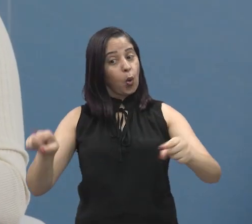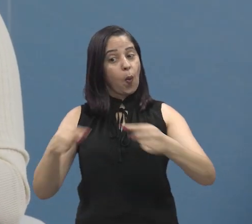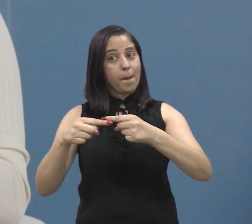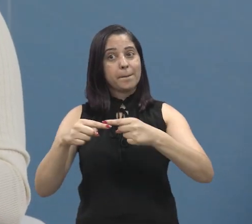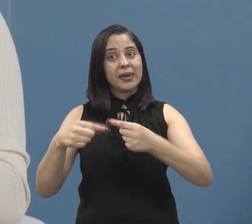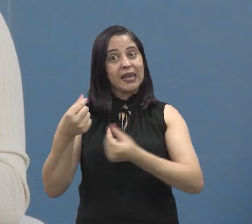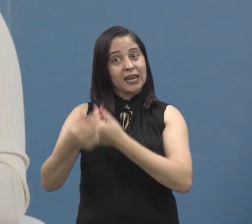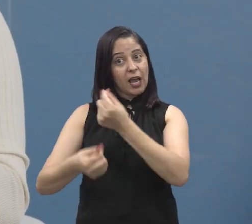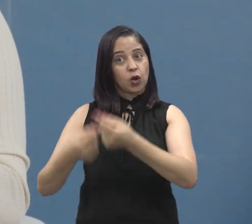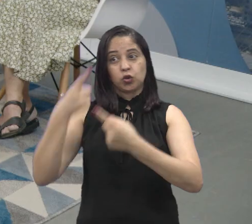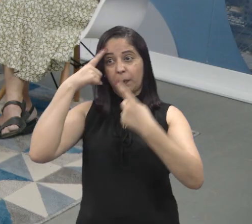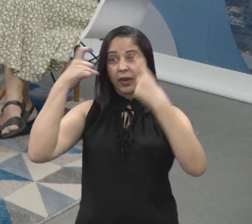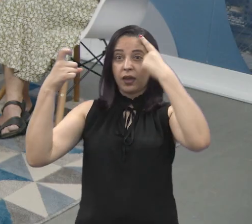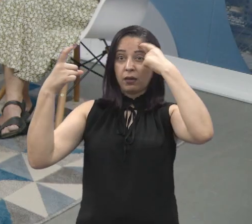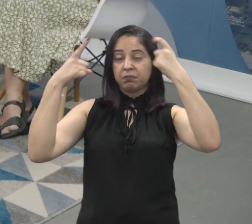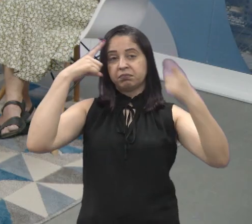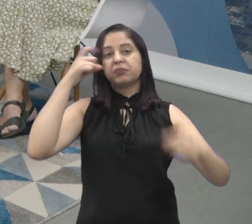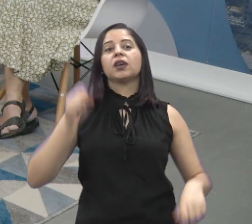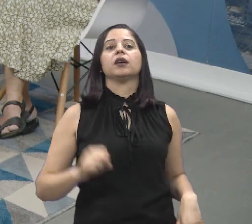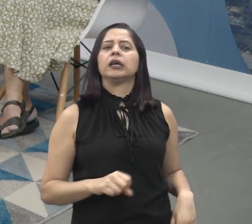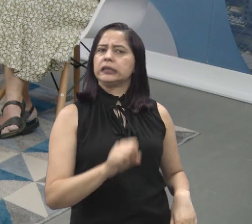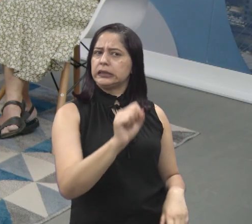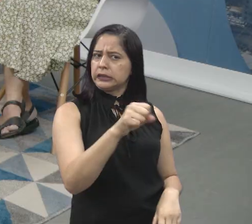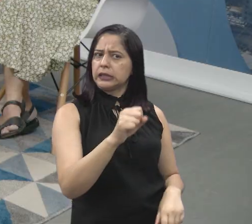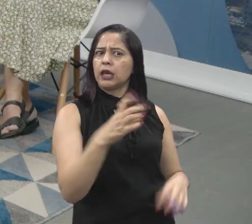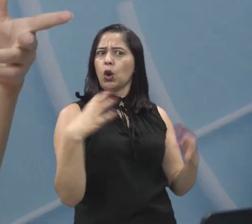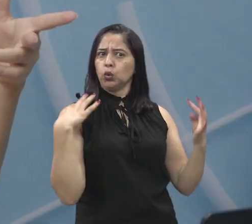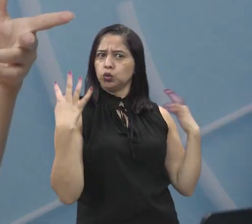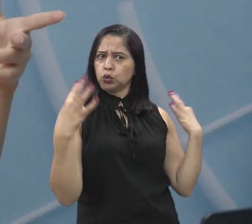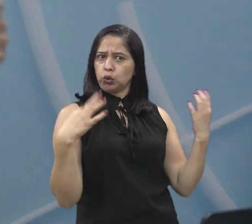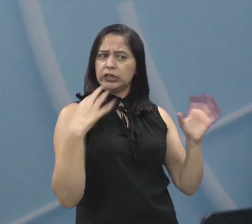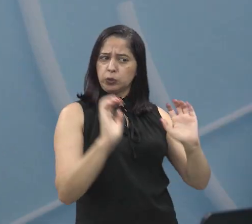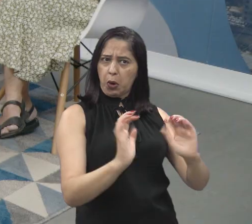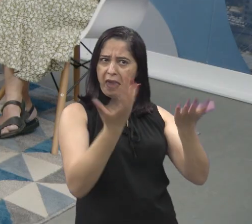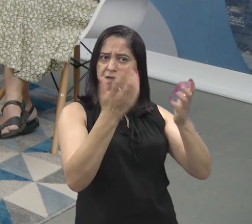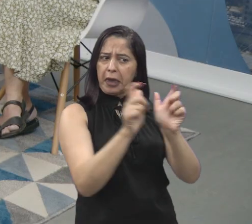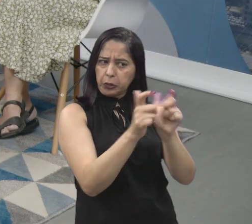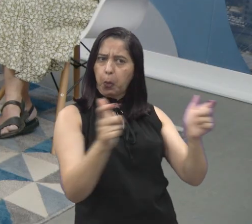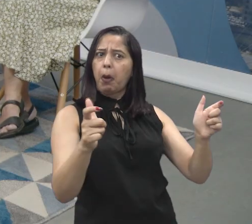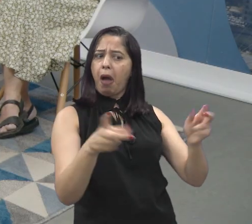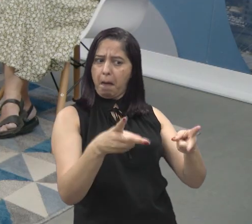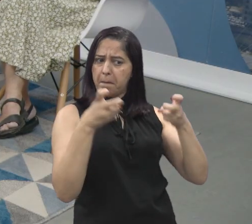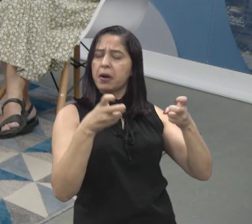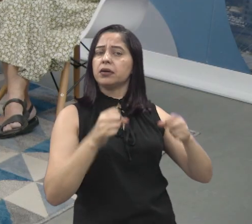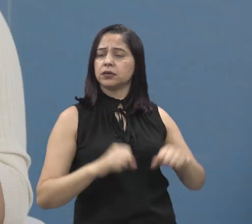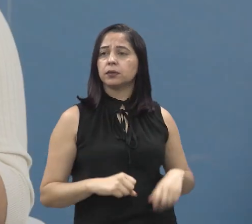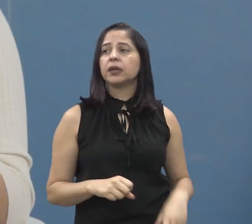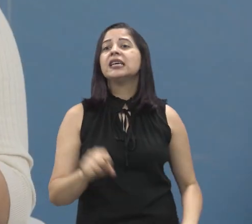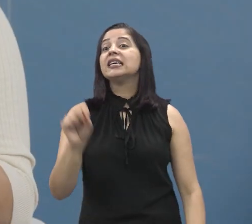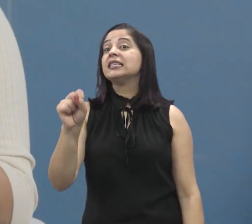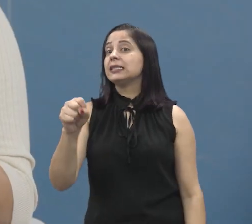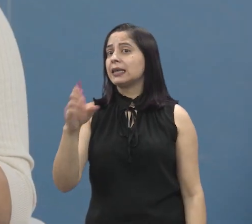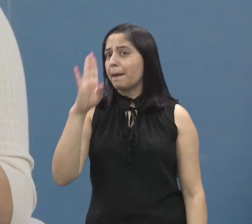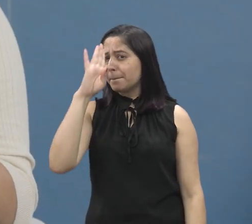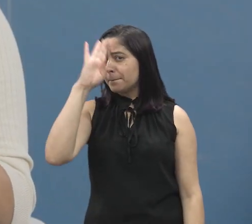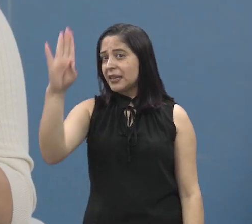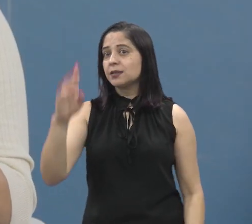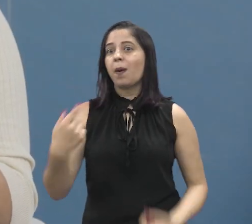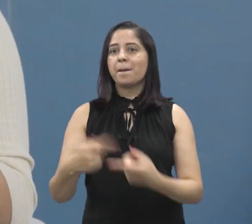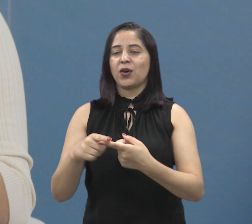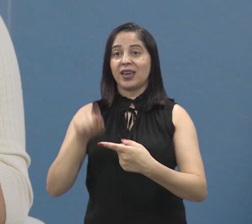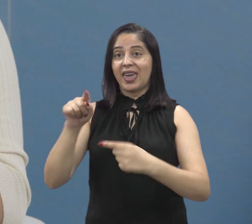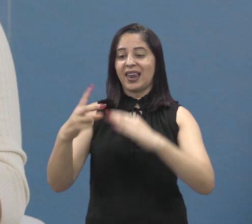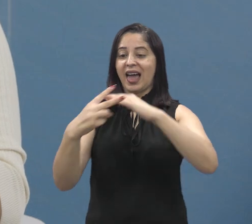Sim, e o turismo de eventos tem um potencial de crescimento muito grande, né? Sim, principalmente depois também da